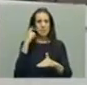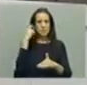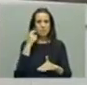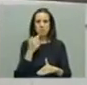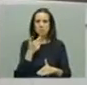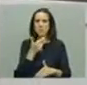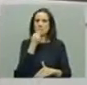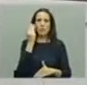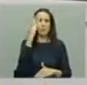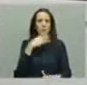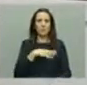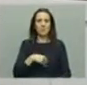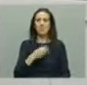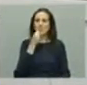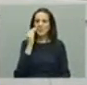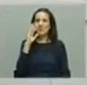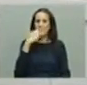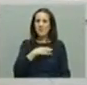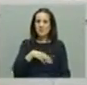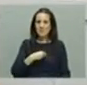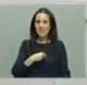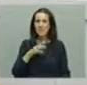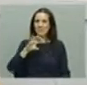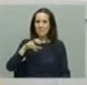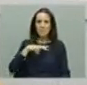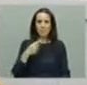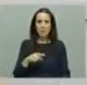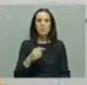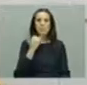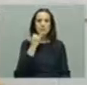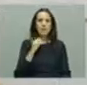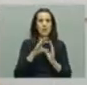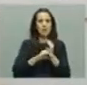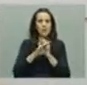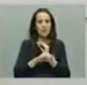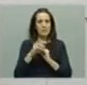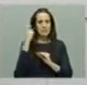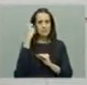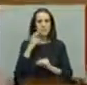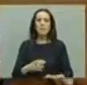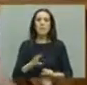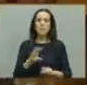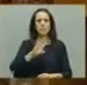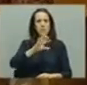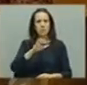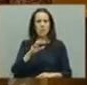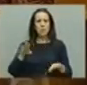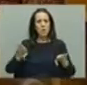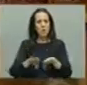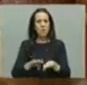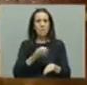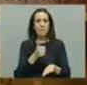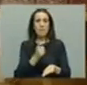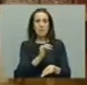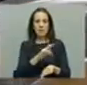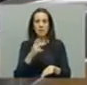A melhor do mundo. Não é só do país, é a melhor do mundo. Sim, mas conversas e da região. A região toda é muito forte, a Cova da Beira,